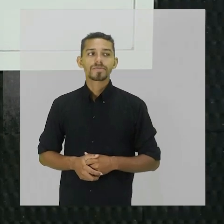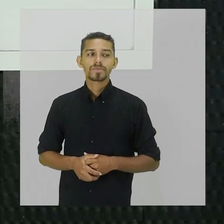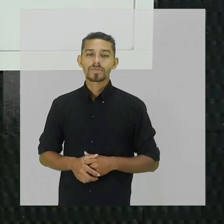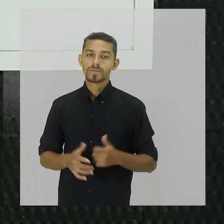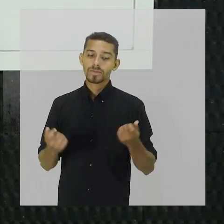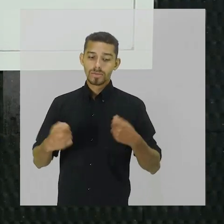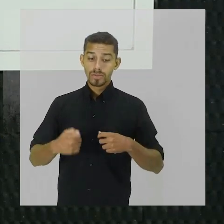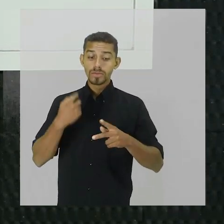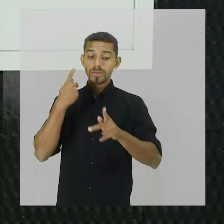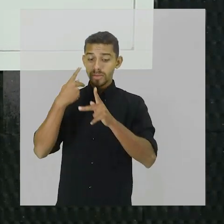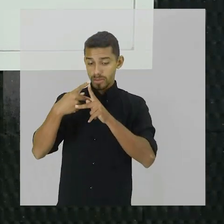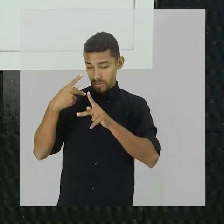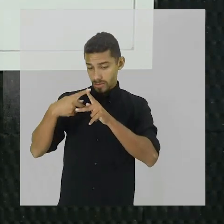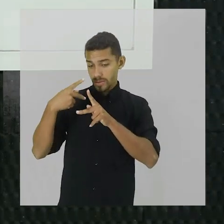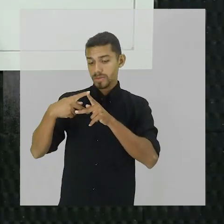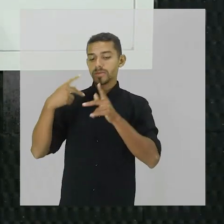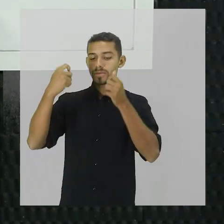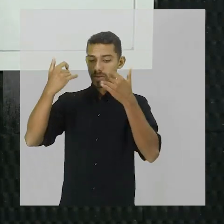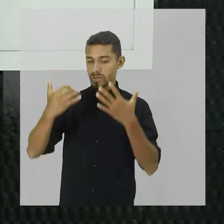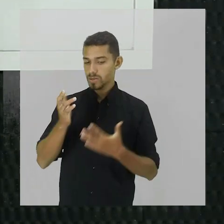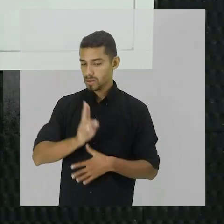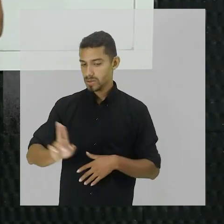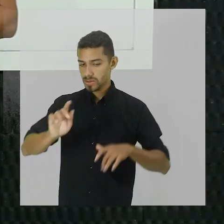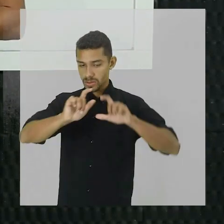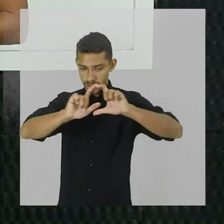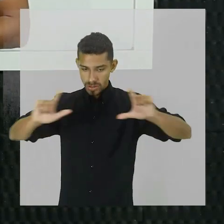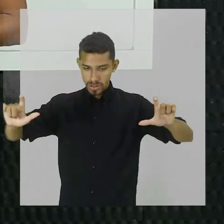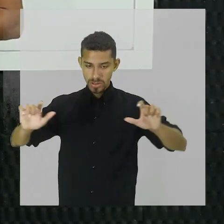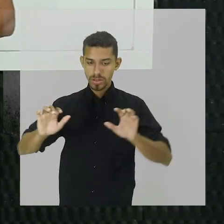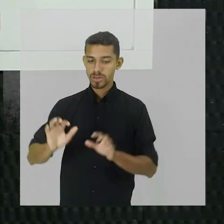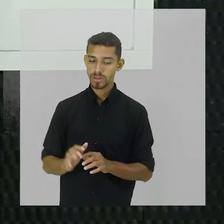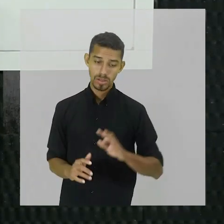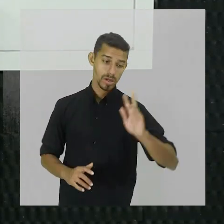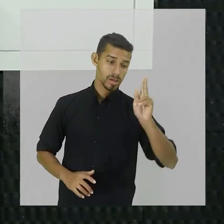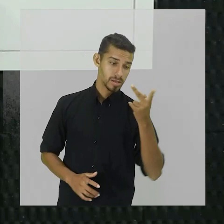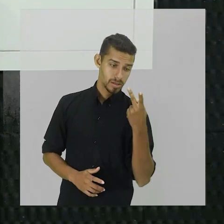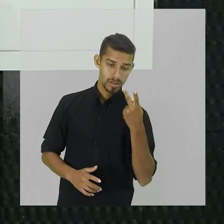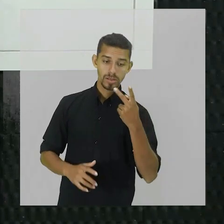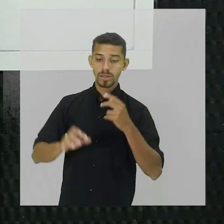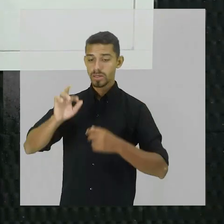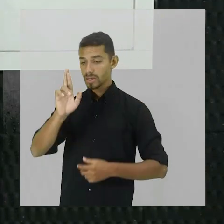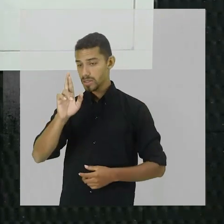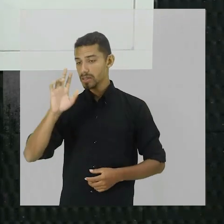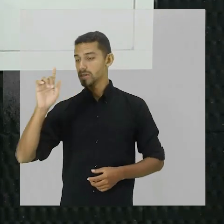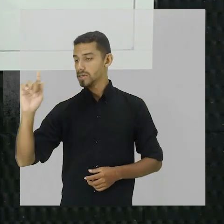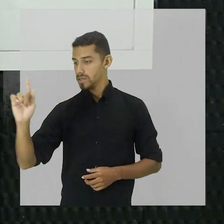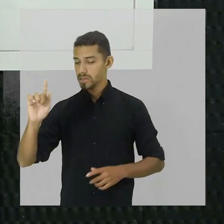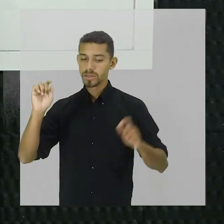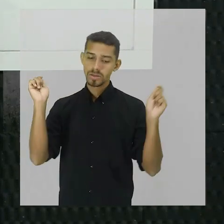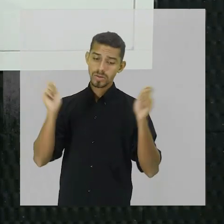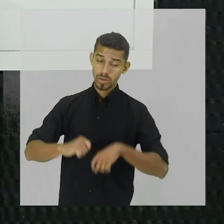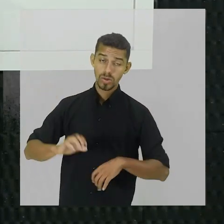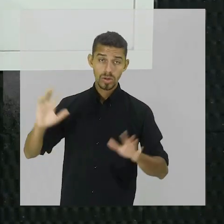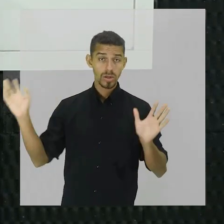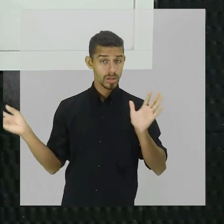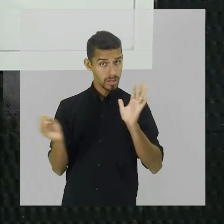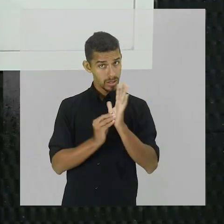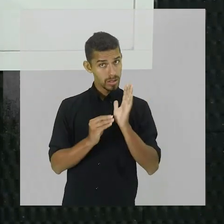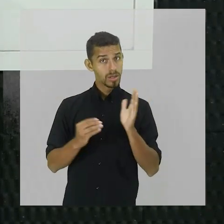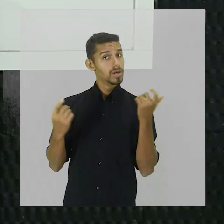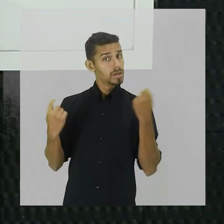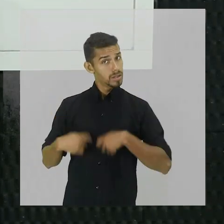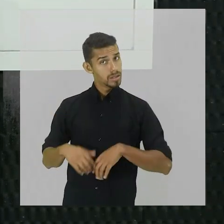teorema de Pitágoras usando essa relação de altura, raio e geratriz no cone. Anotem isso aí, porque